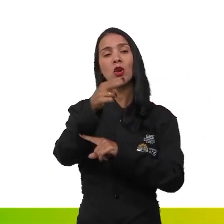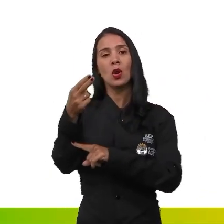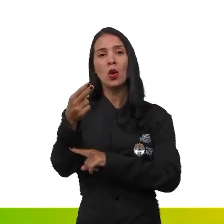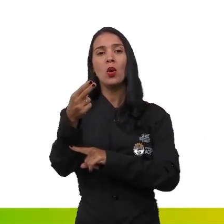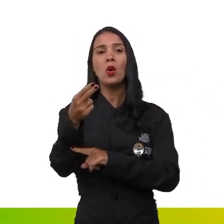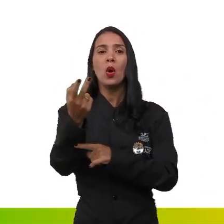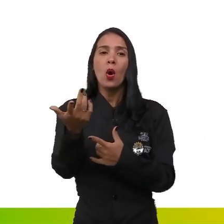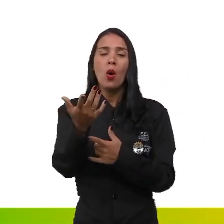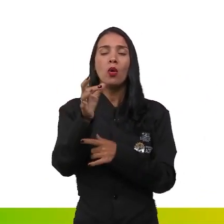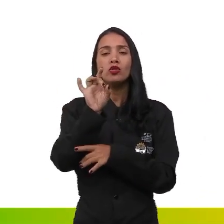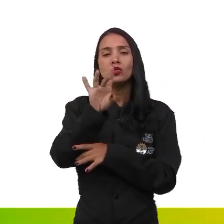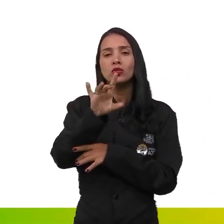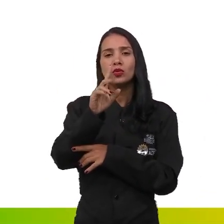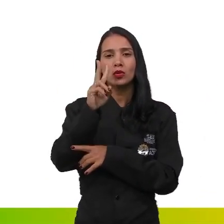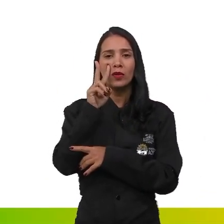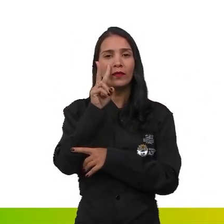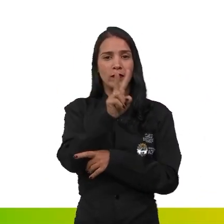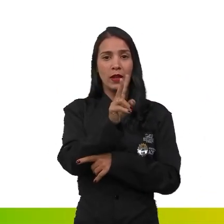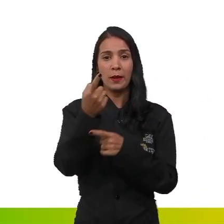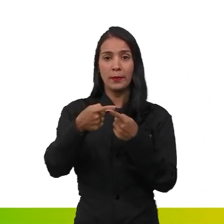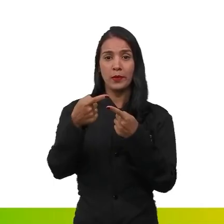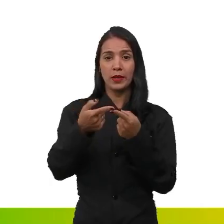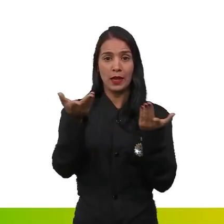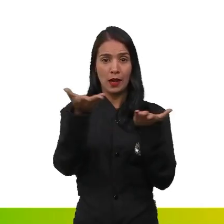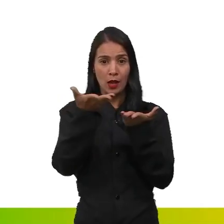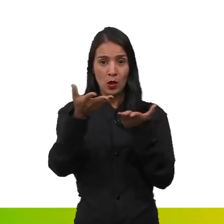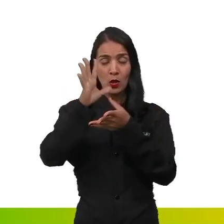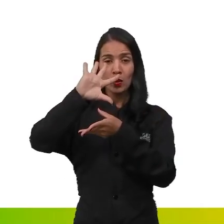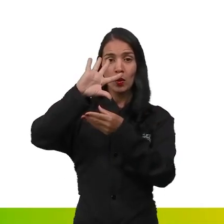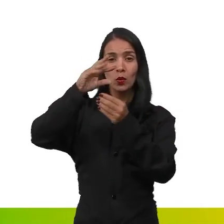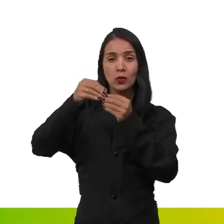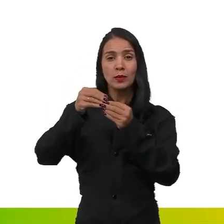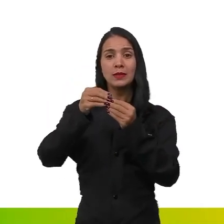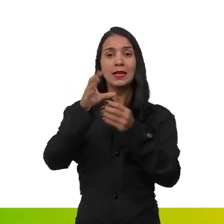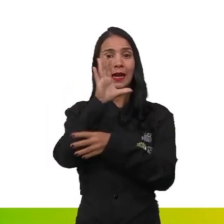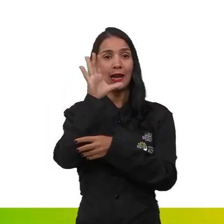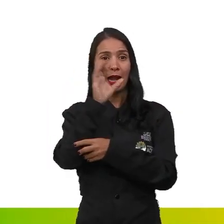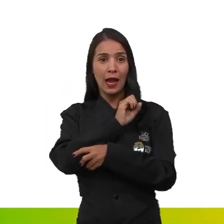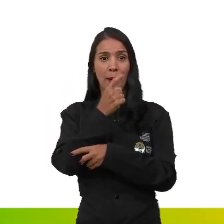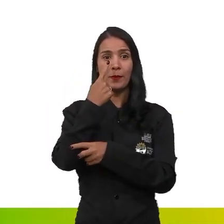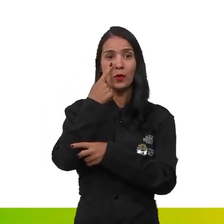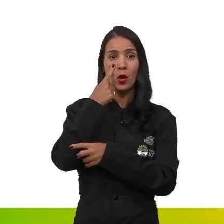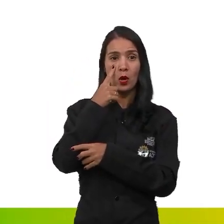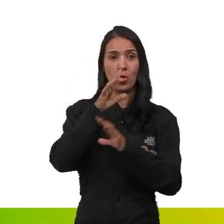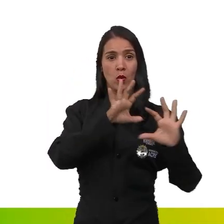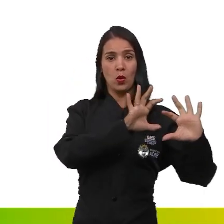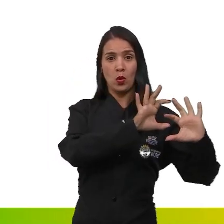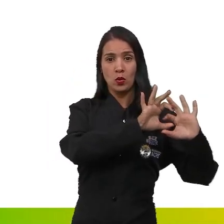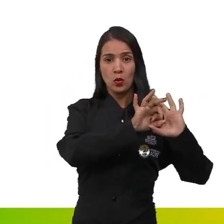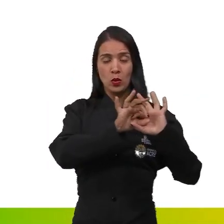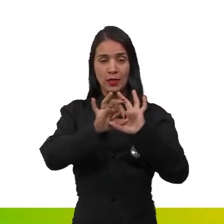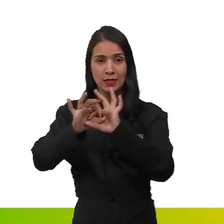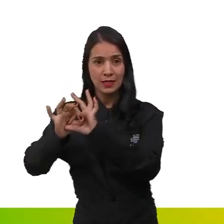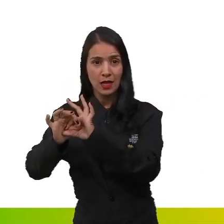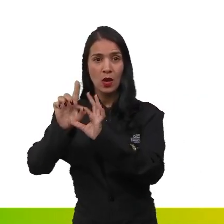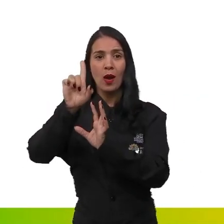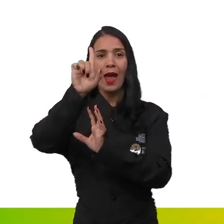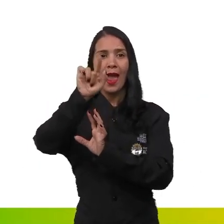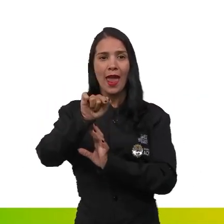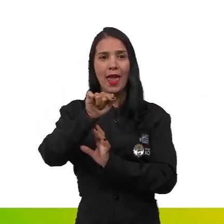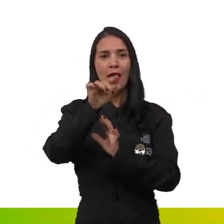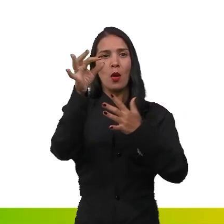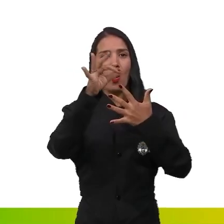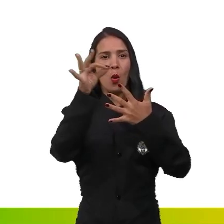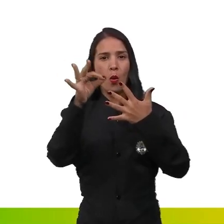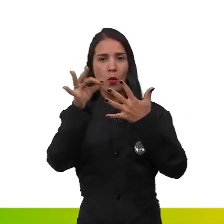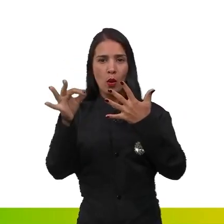coesão ela é caracterizada aqui pela articulação entre elementos de um texto,